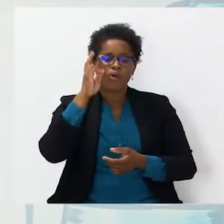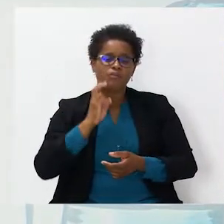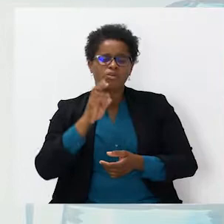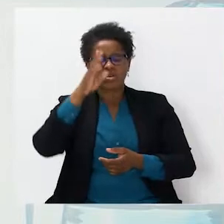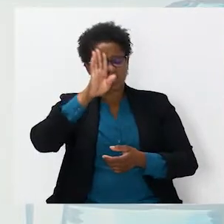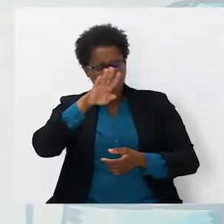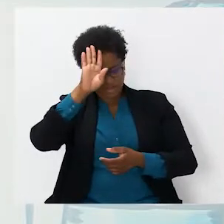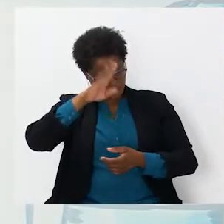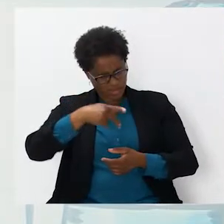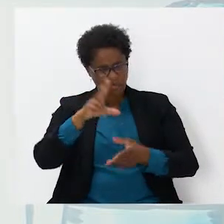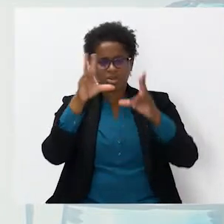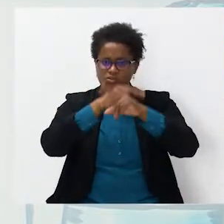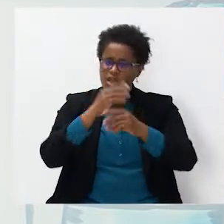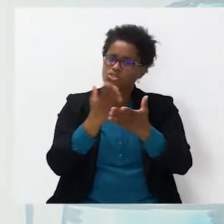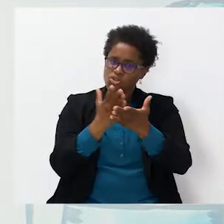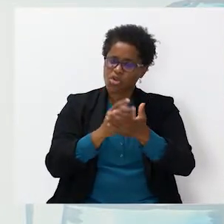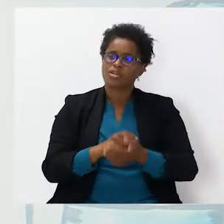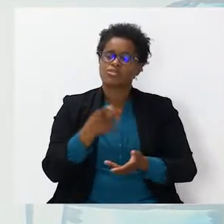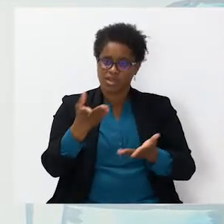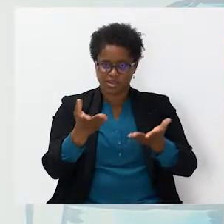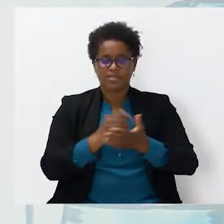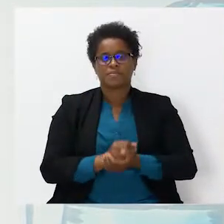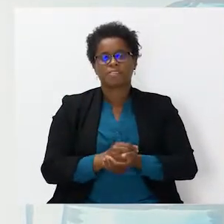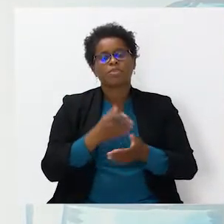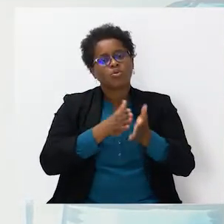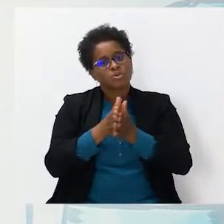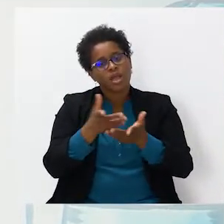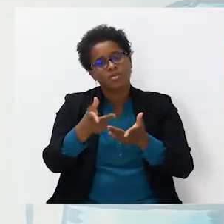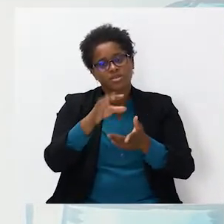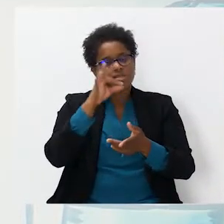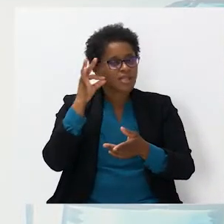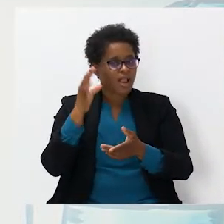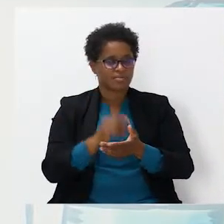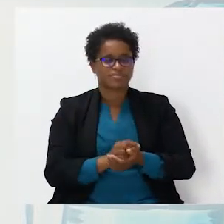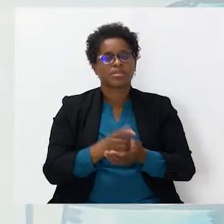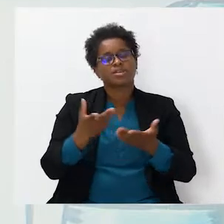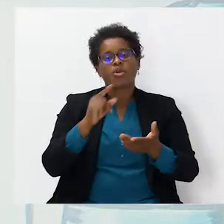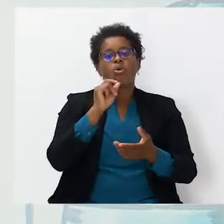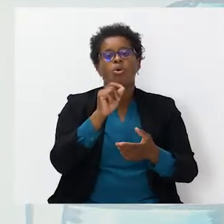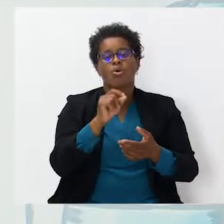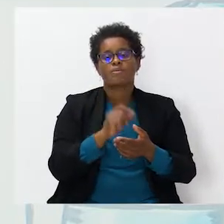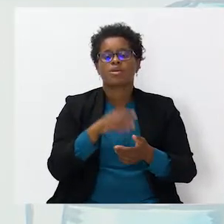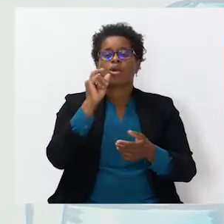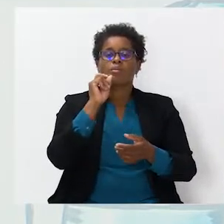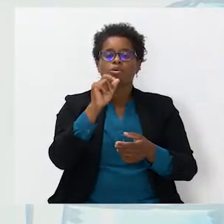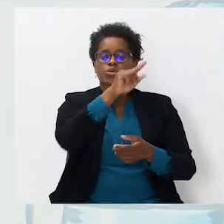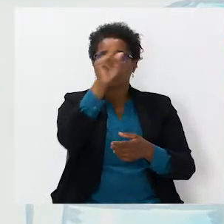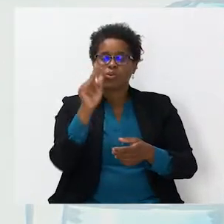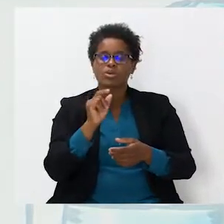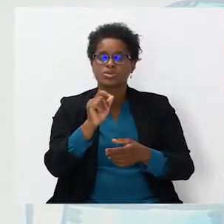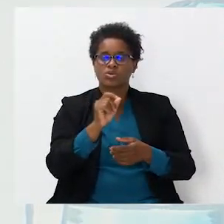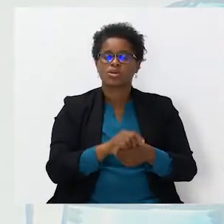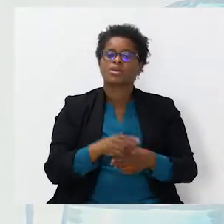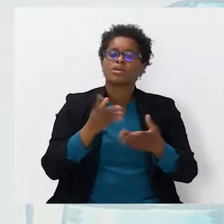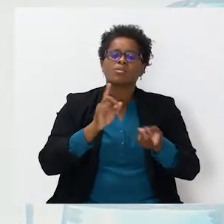se sabia da novidade da escola, não é? Então, usamos este sinal, que se chama ponto de interrogação.